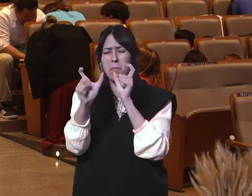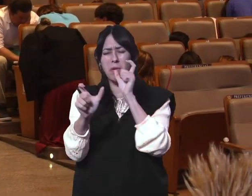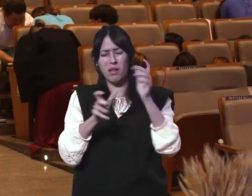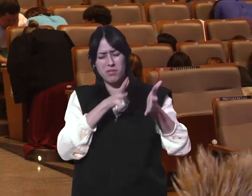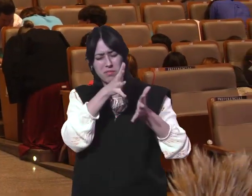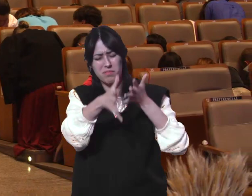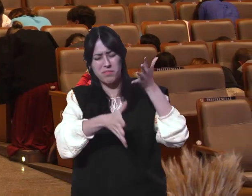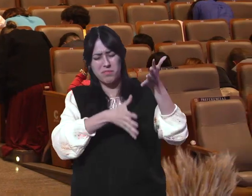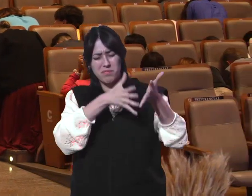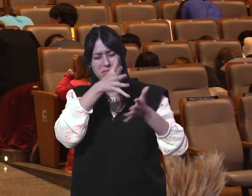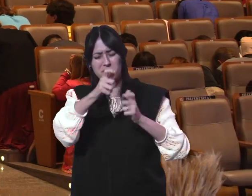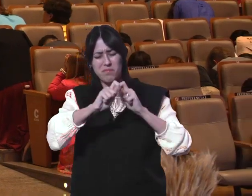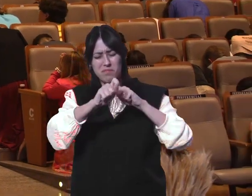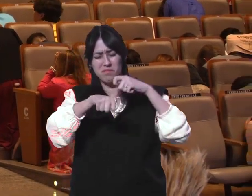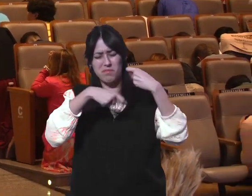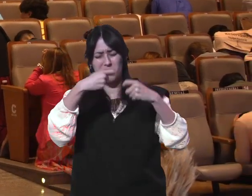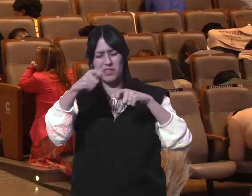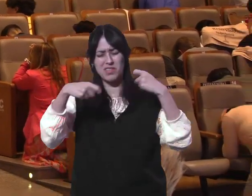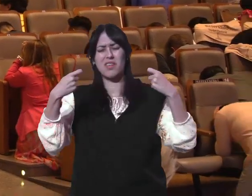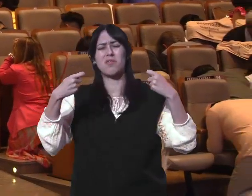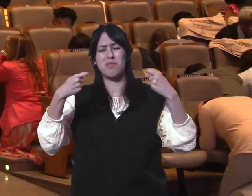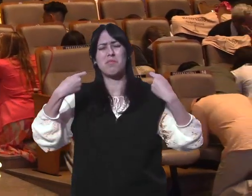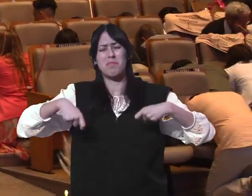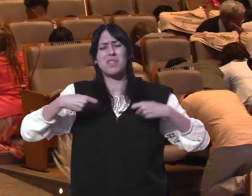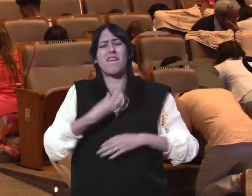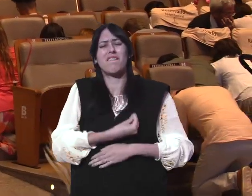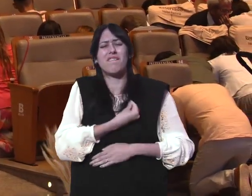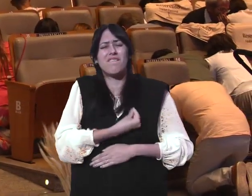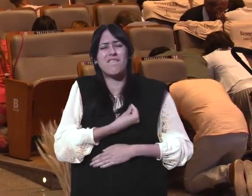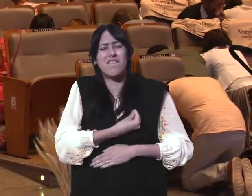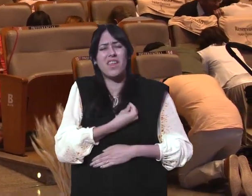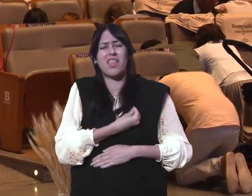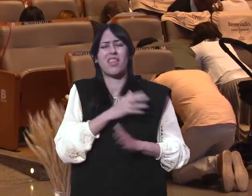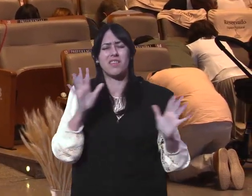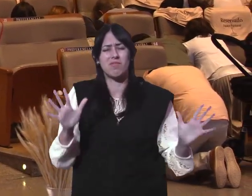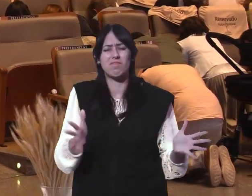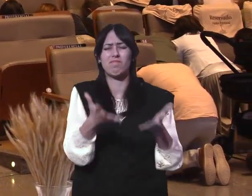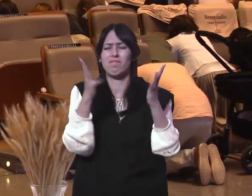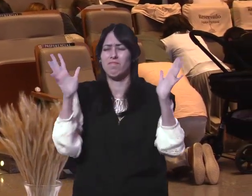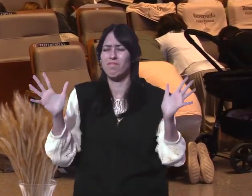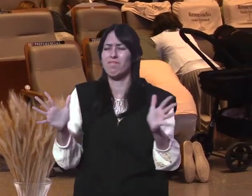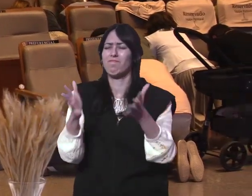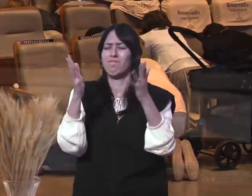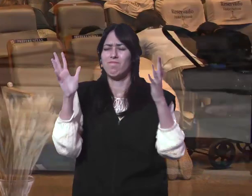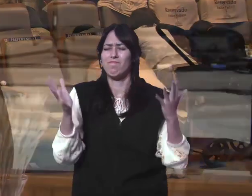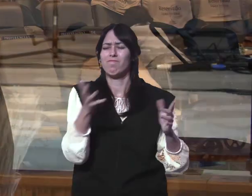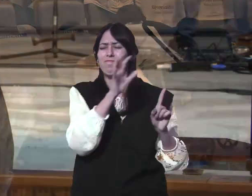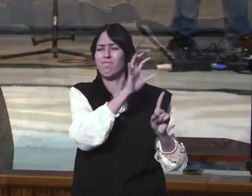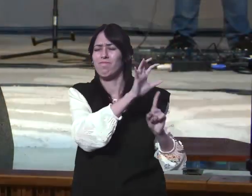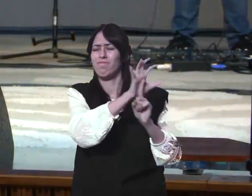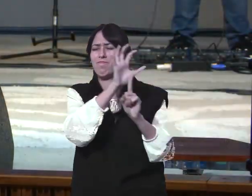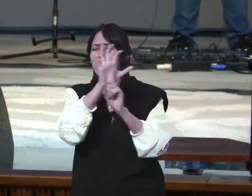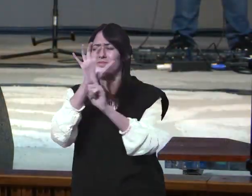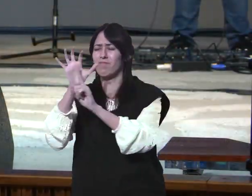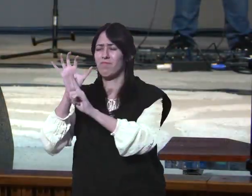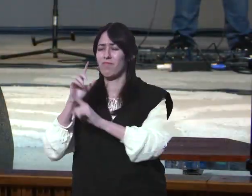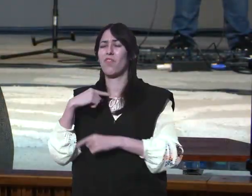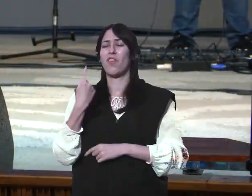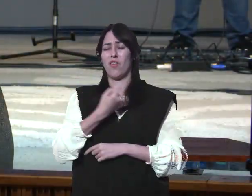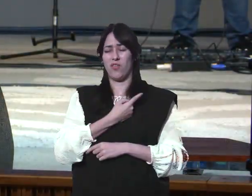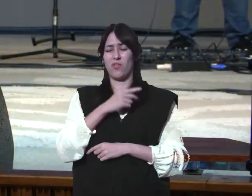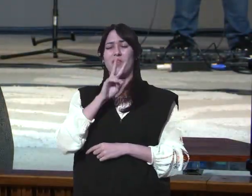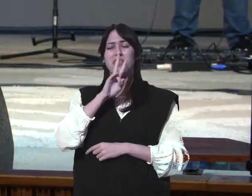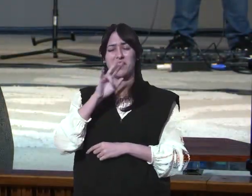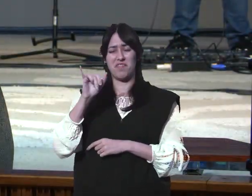seja palavra de vida. E assim nós veremos os nossos